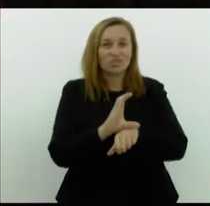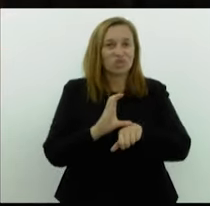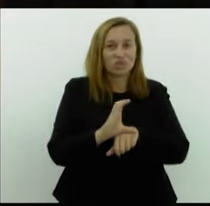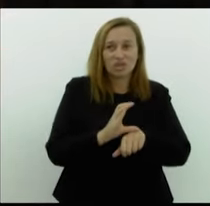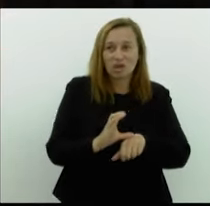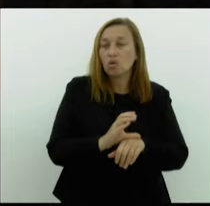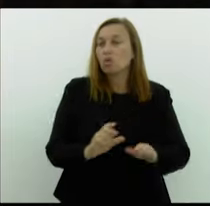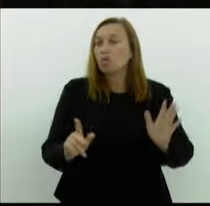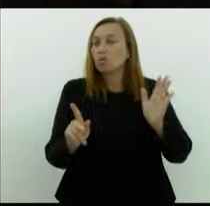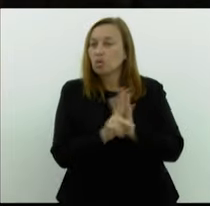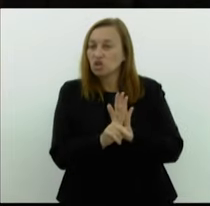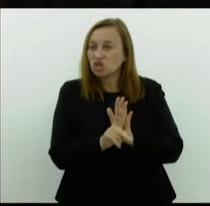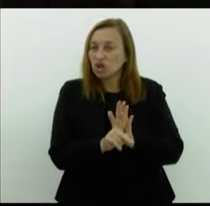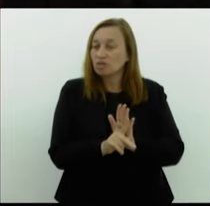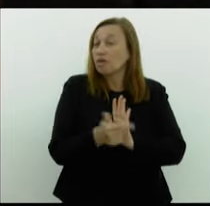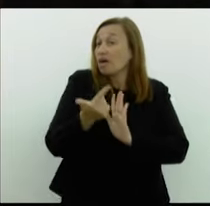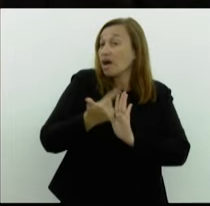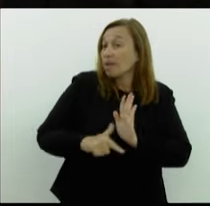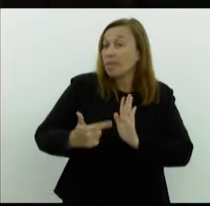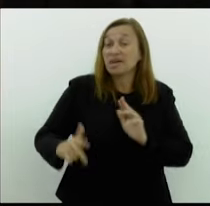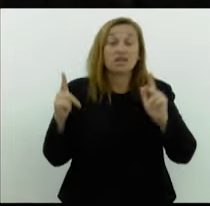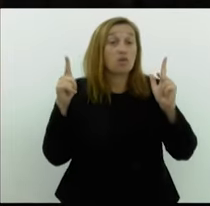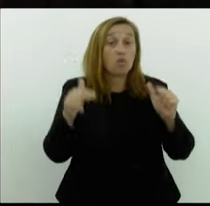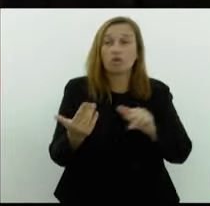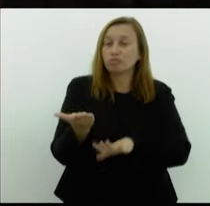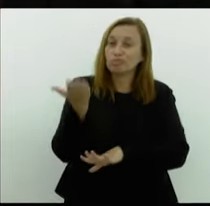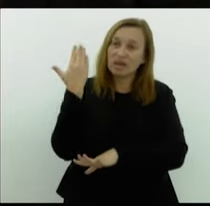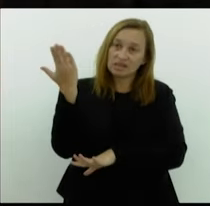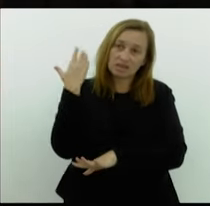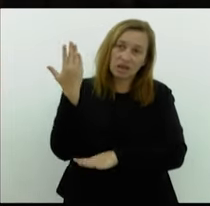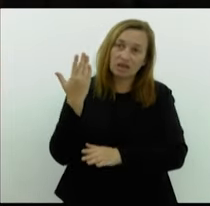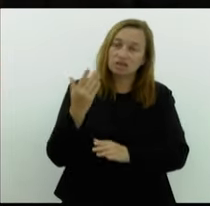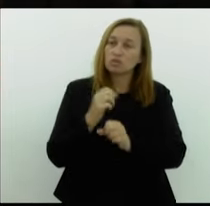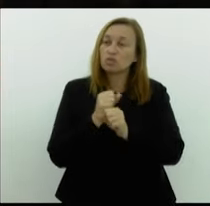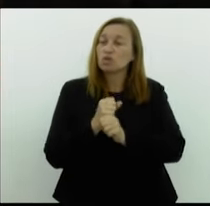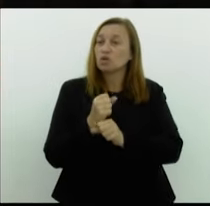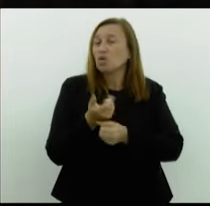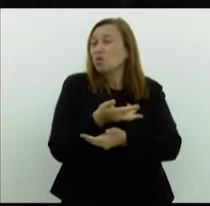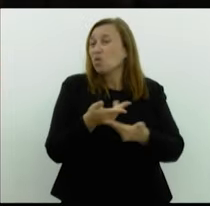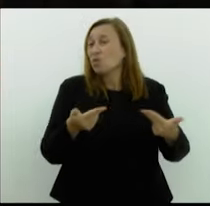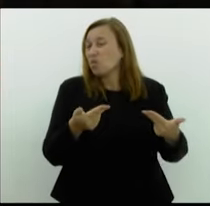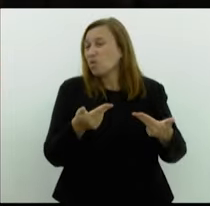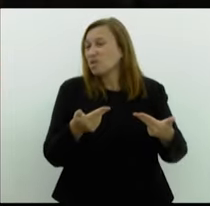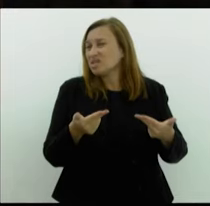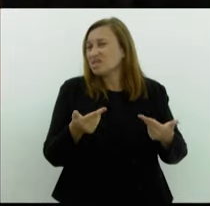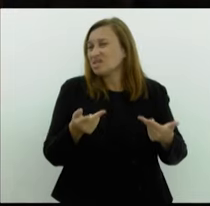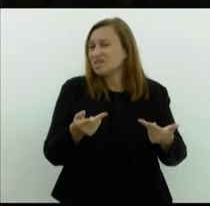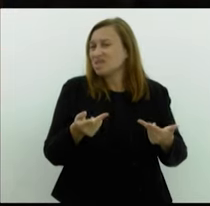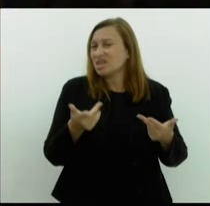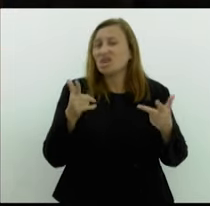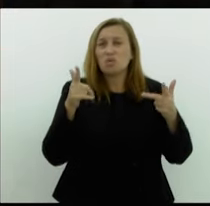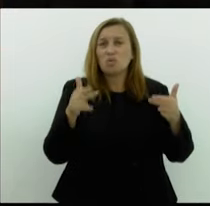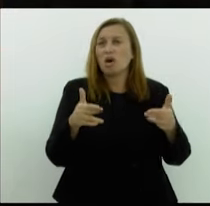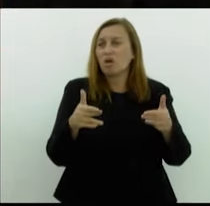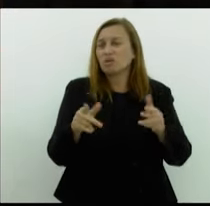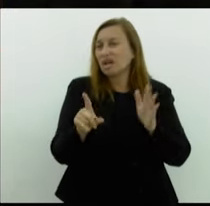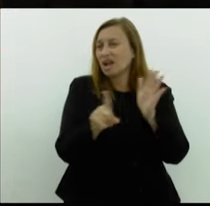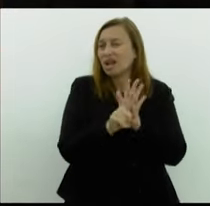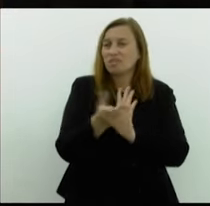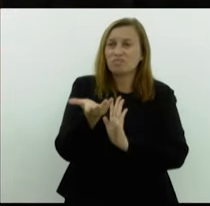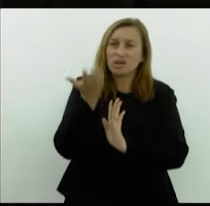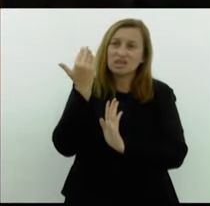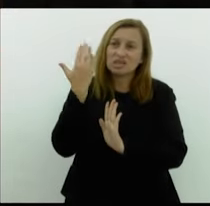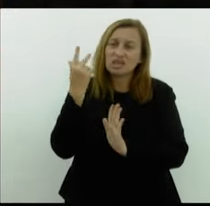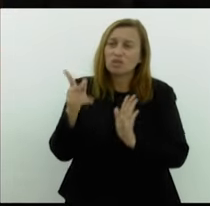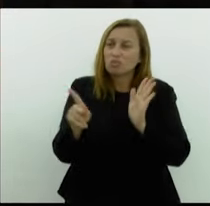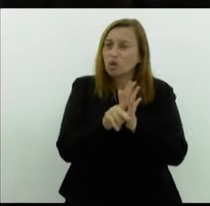O projeto repete pontos de inconstitucionalidade semelhantes à de legislação anterior. O projeto,